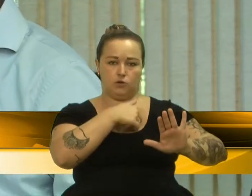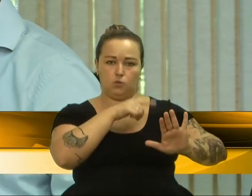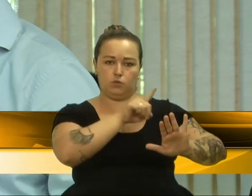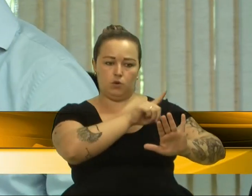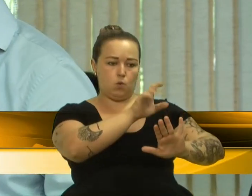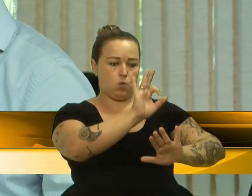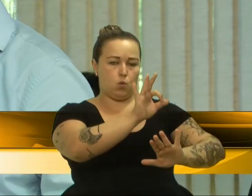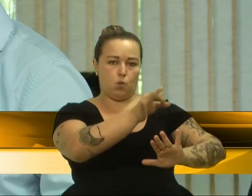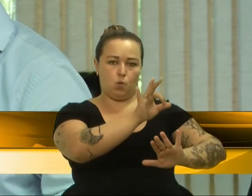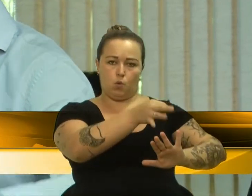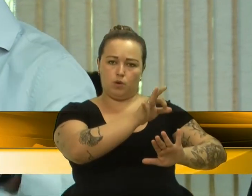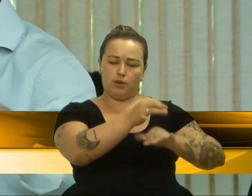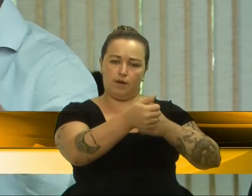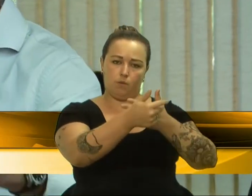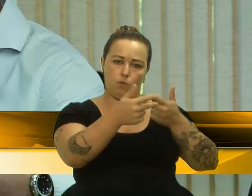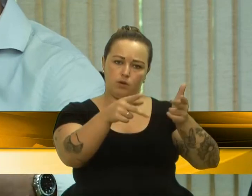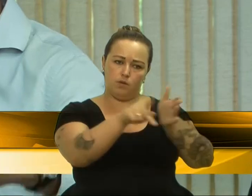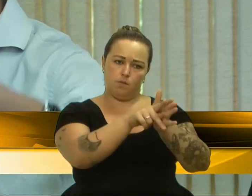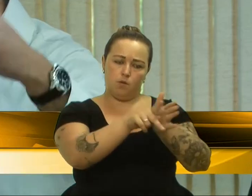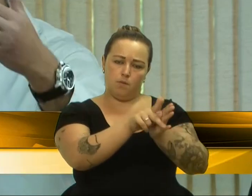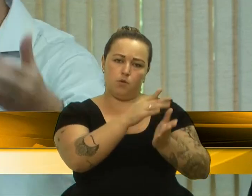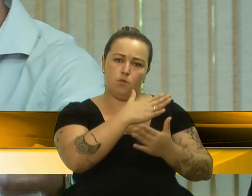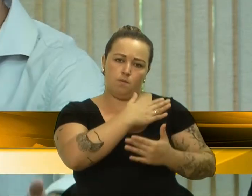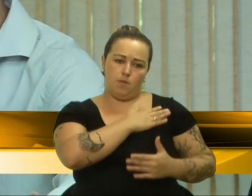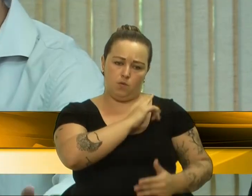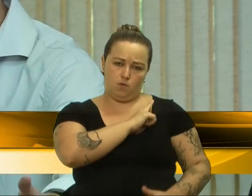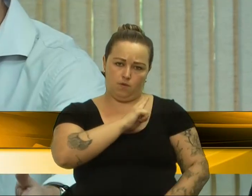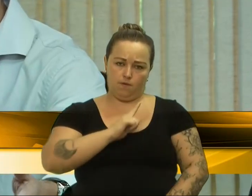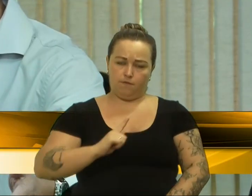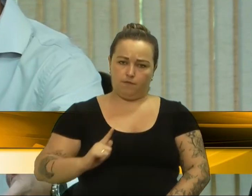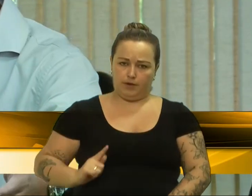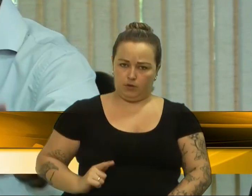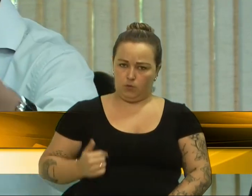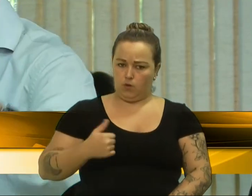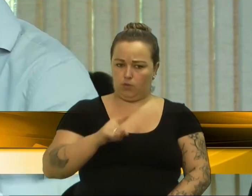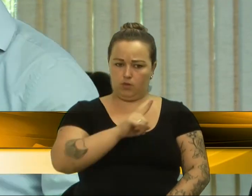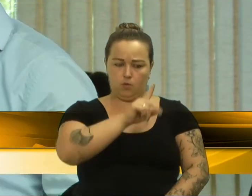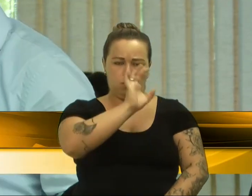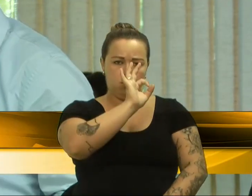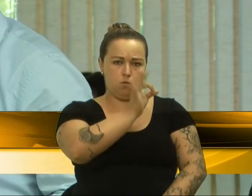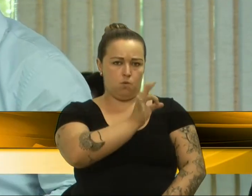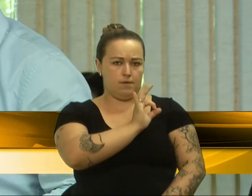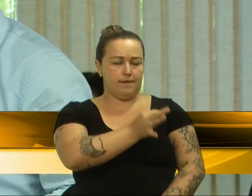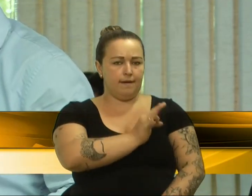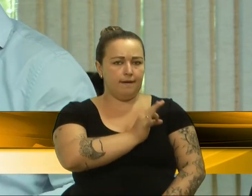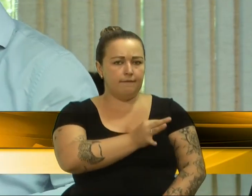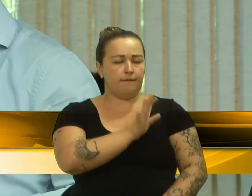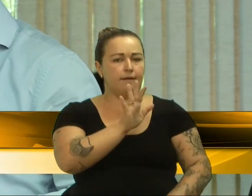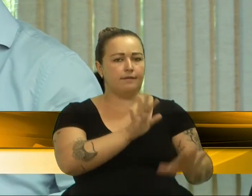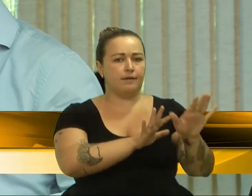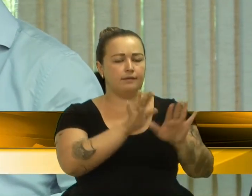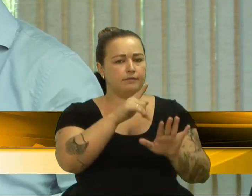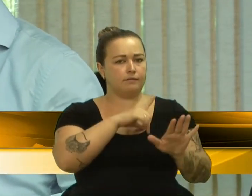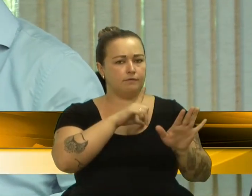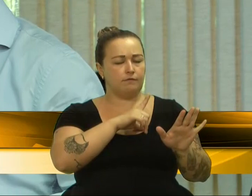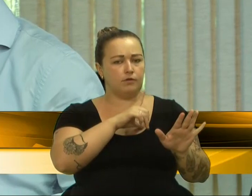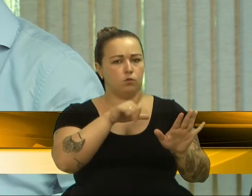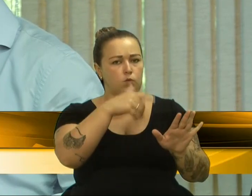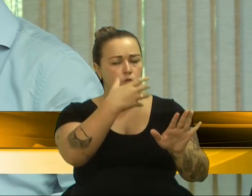governo realizava em algumas questões pontuais, e que quando vinha de uma certa